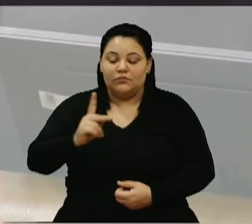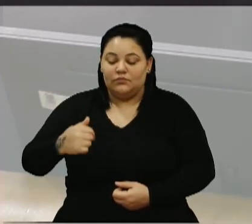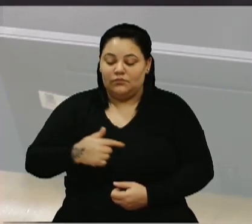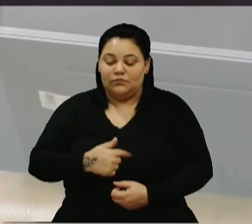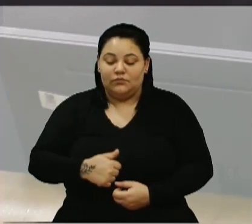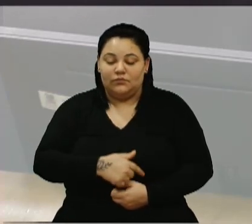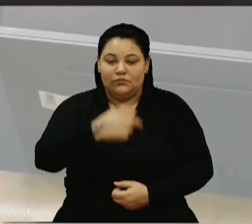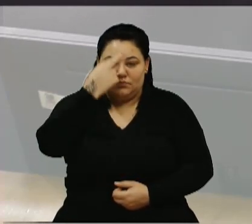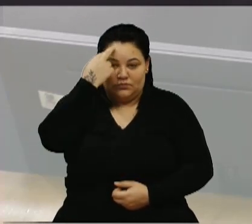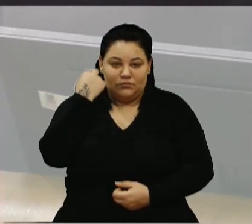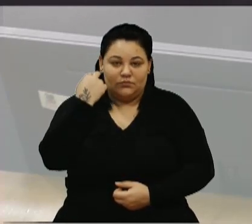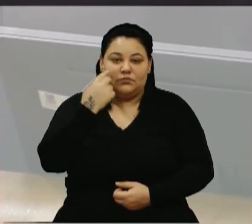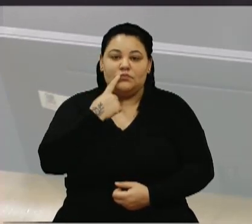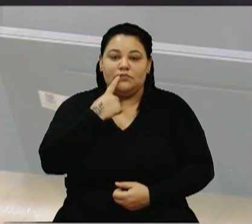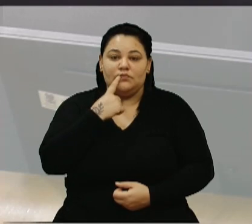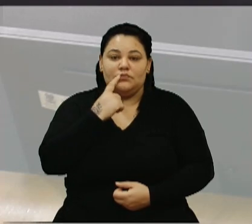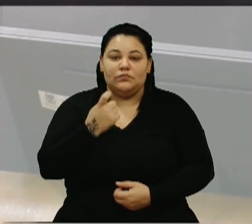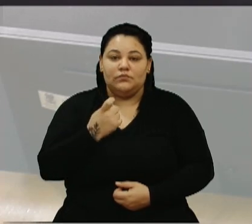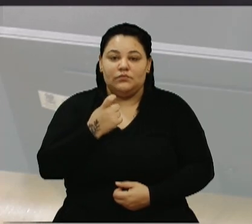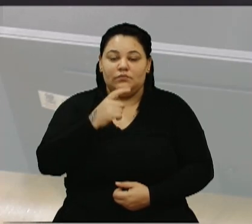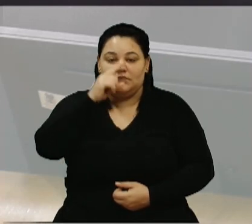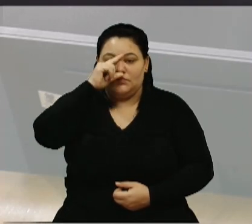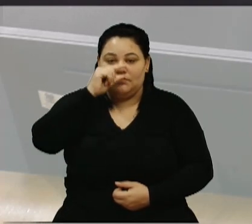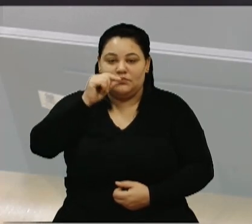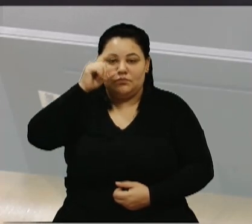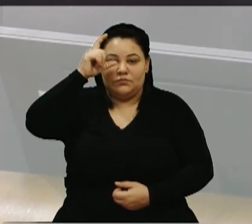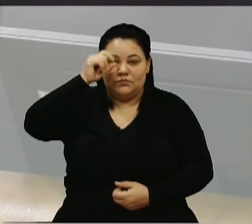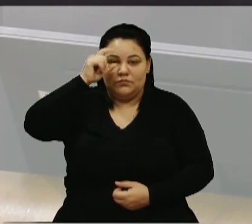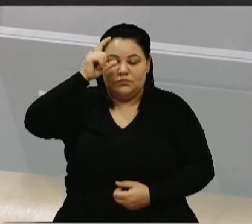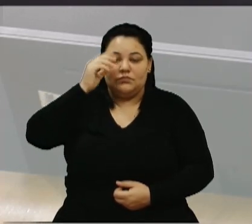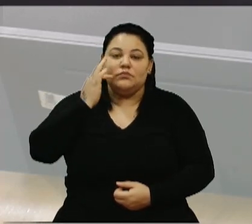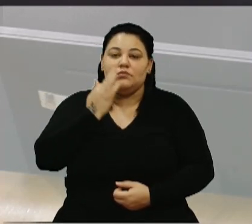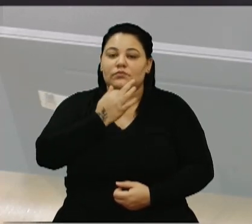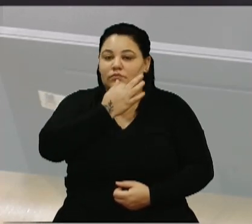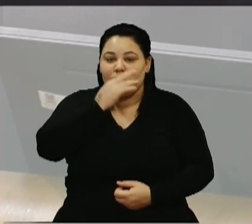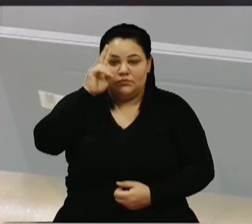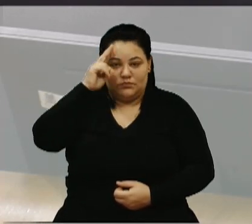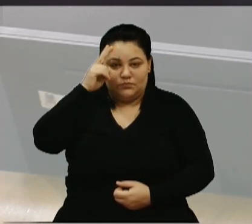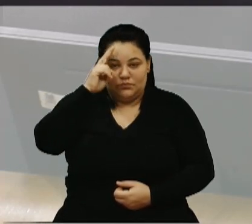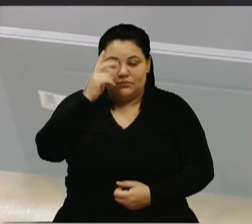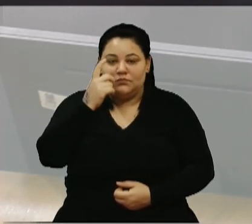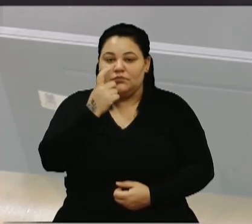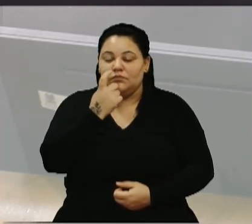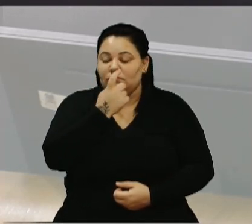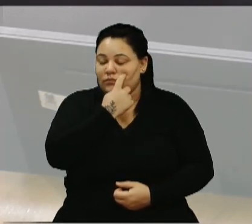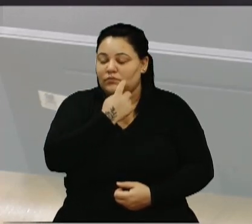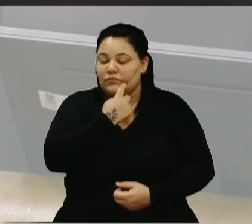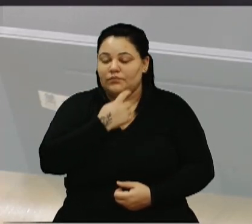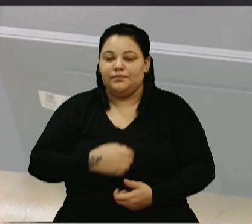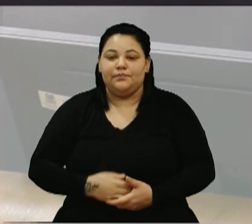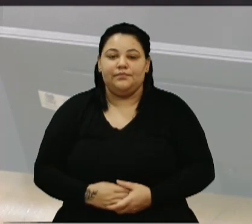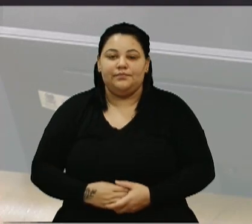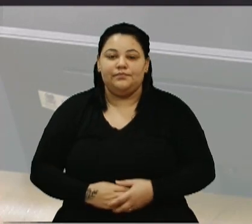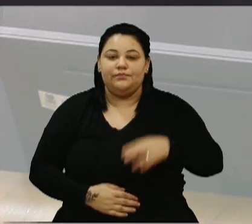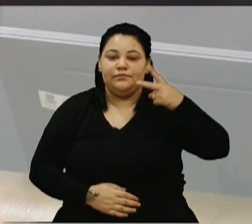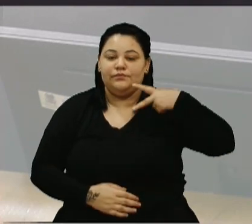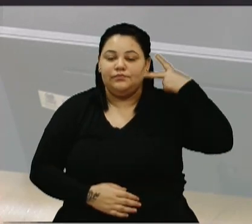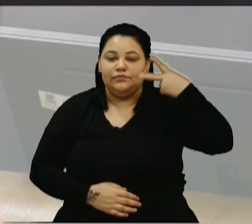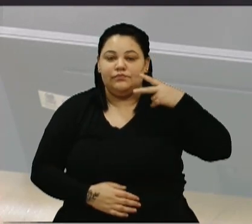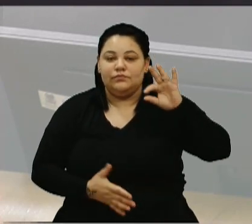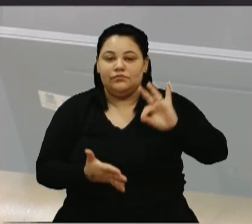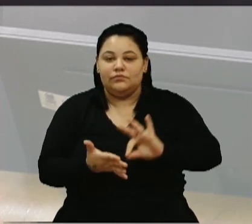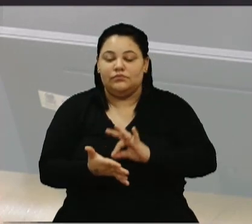Rafael Bueno, Rose Frigeri, Sandro Fantinel, Scalco, Tatiane Frisso, Velocino Ex e Wagner Petrini. Vereadores inscritos no grande expediente: